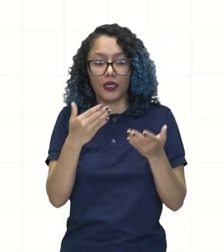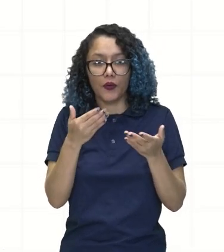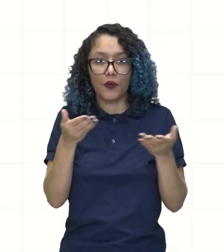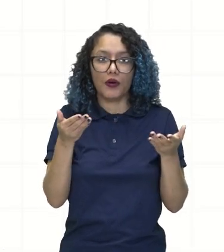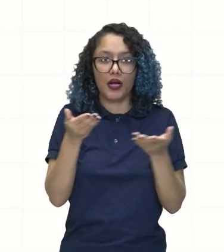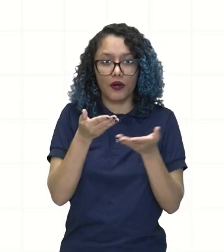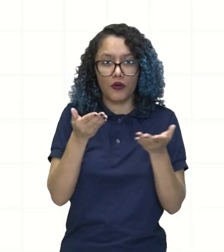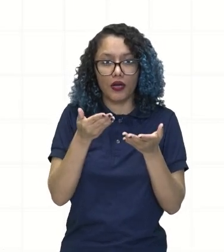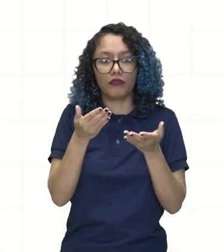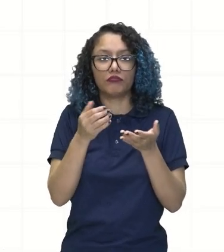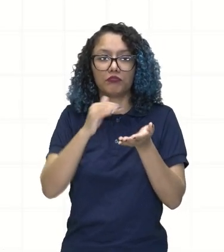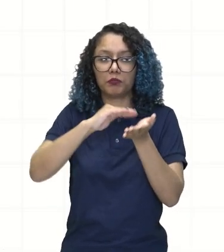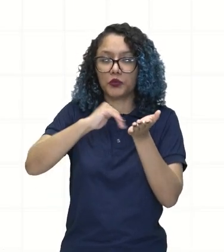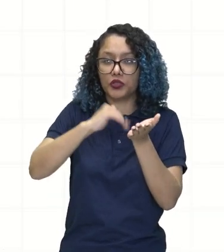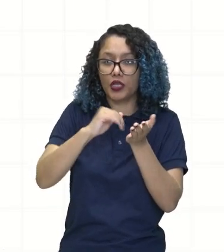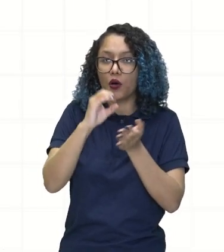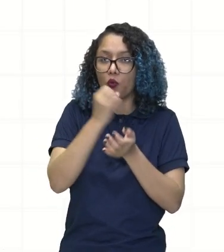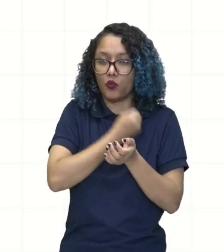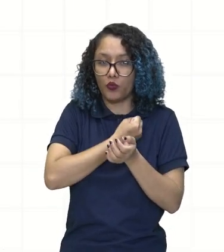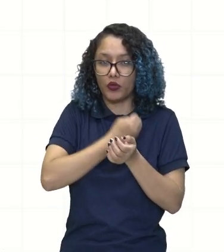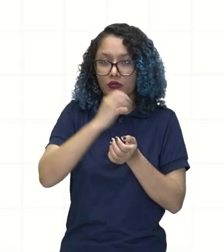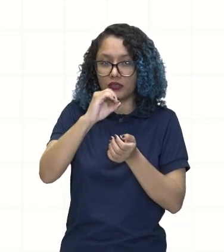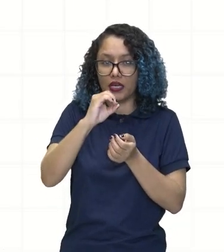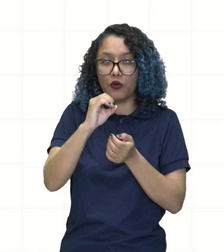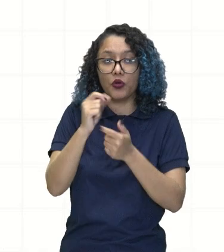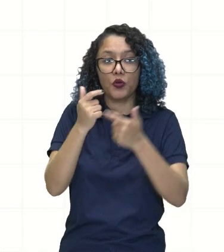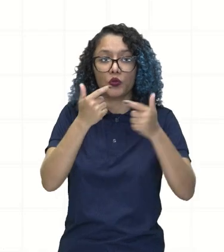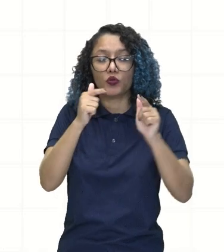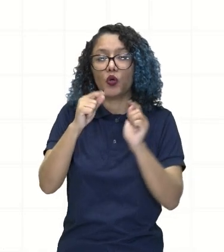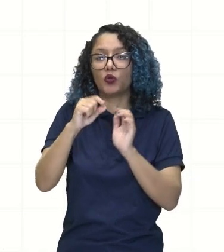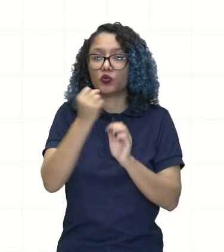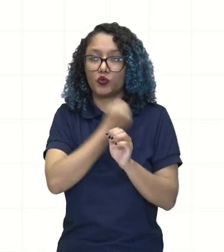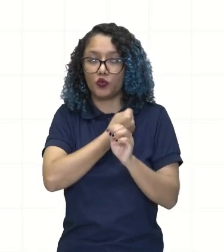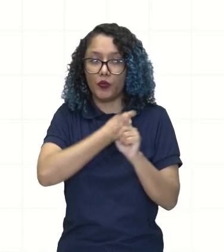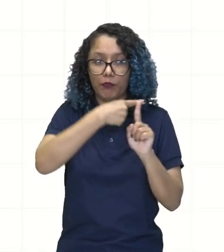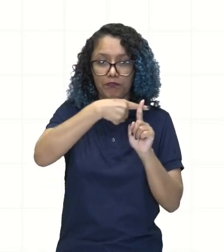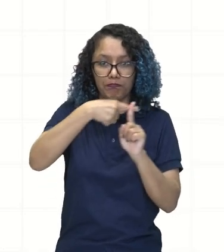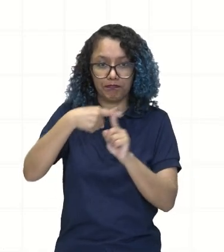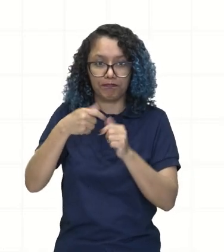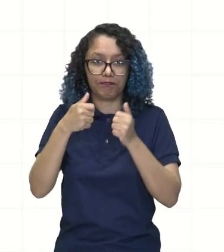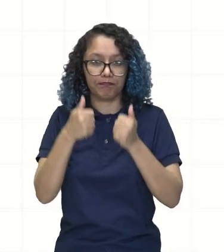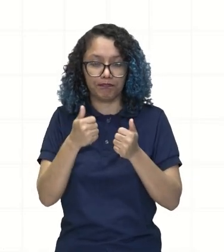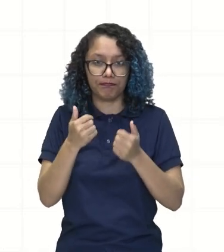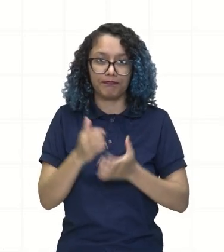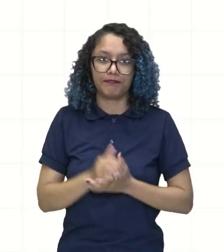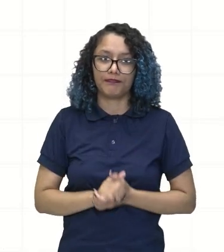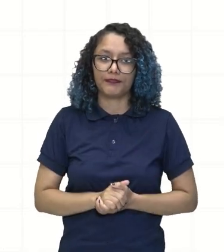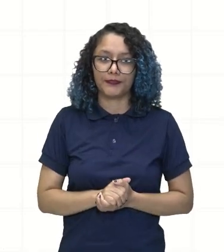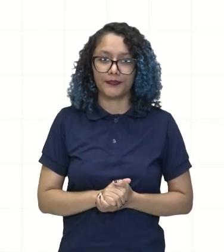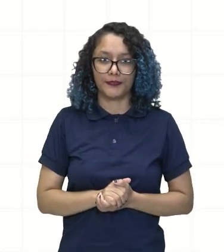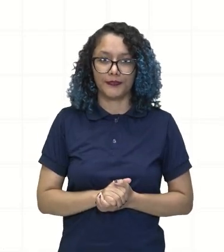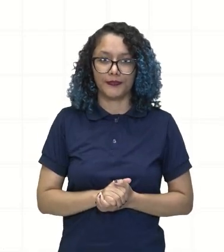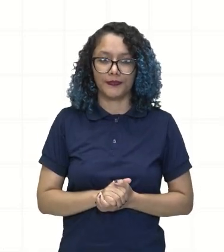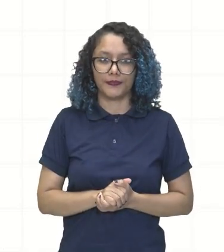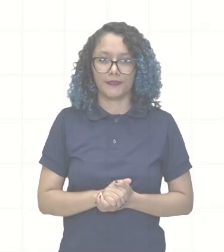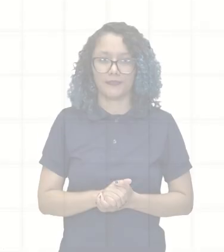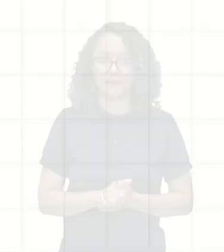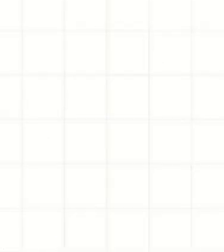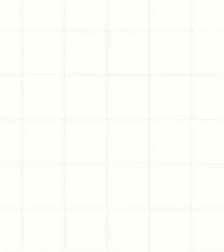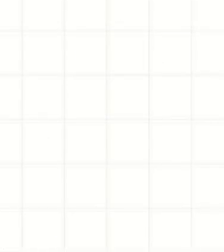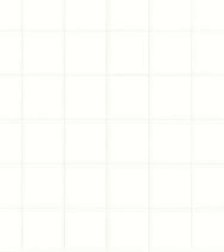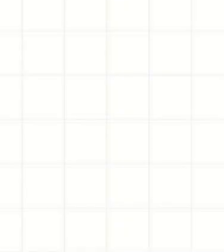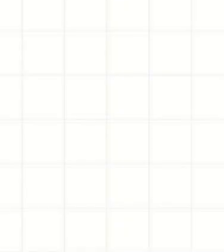vamos tirar o zero e todos os positivos. Perceba que todos esses conjuntos